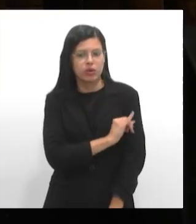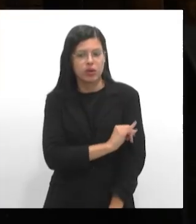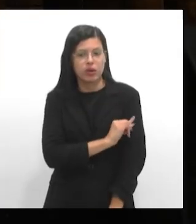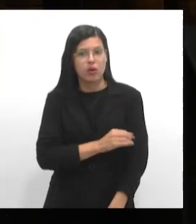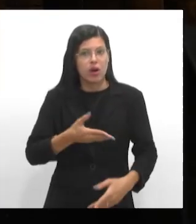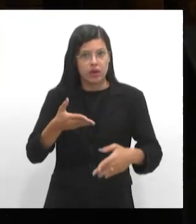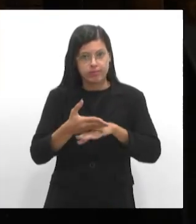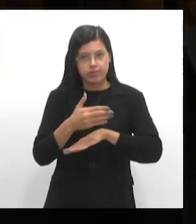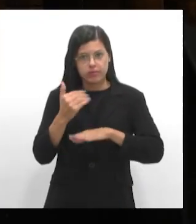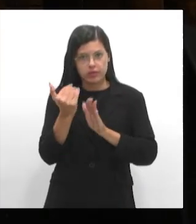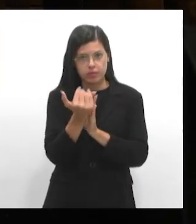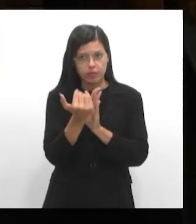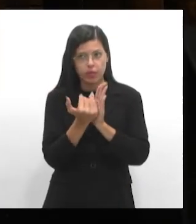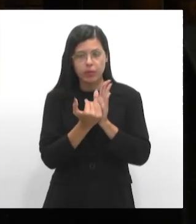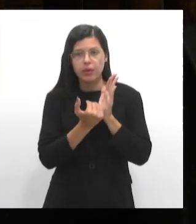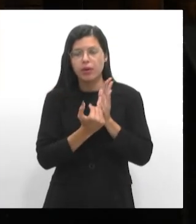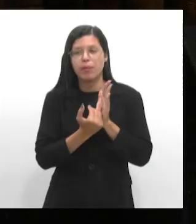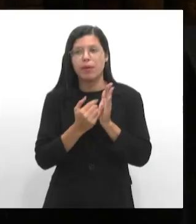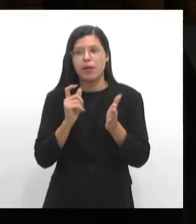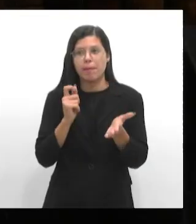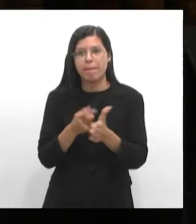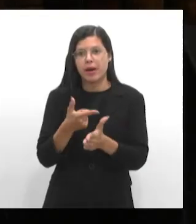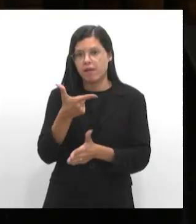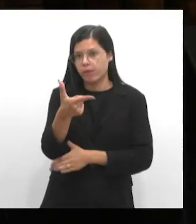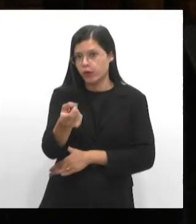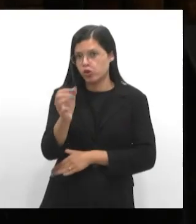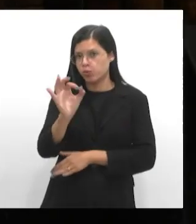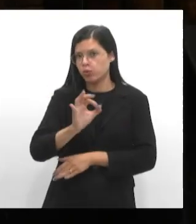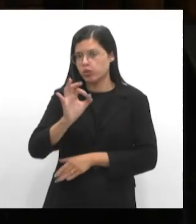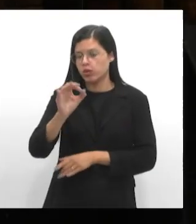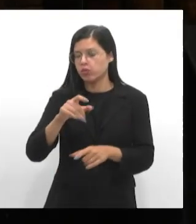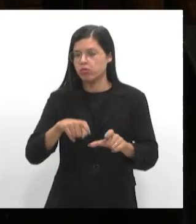PROPAG e pagar 20% da dívida.